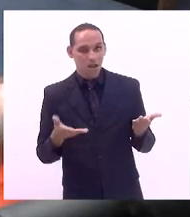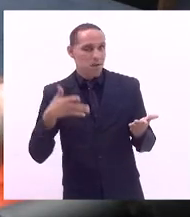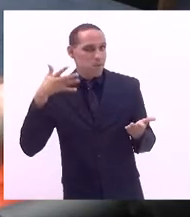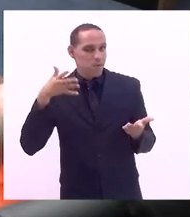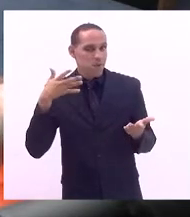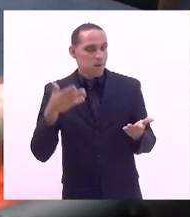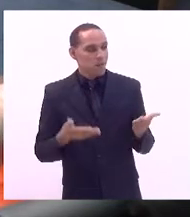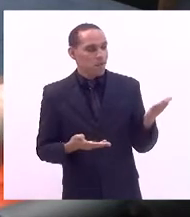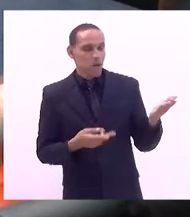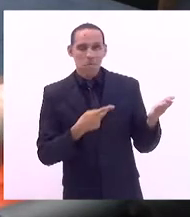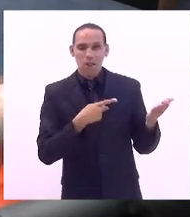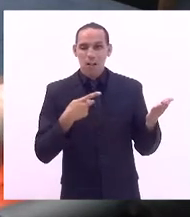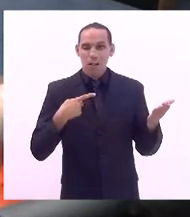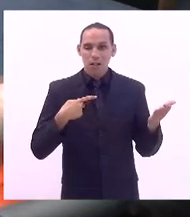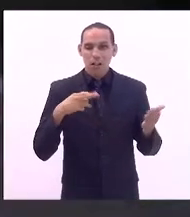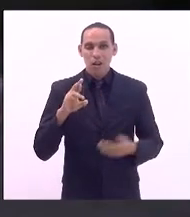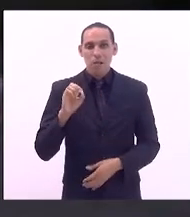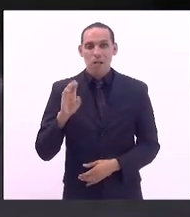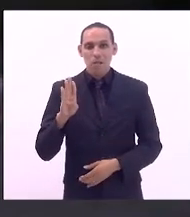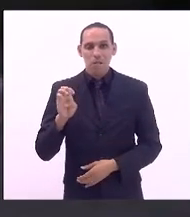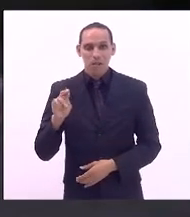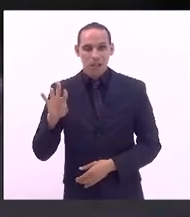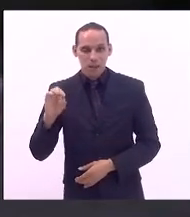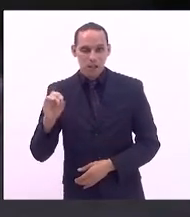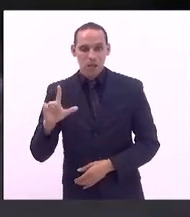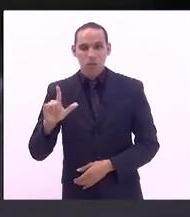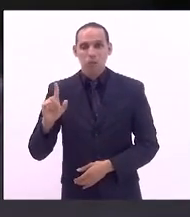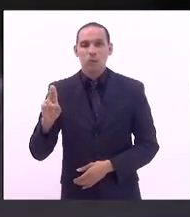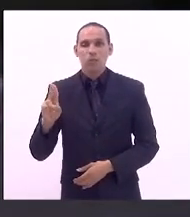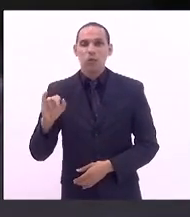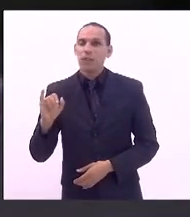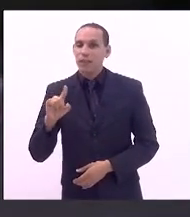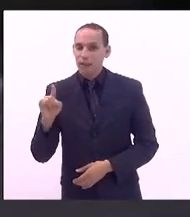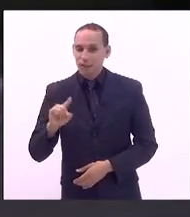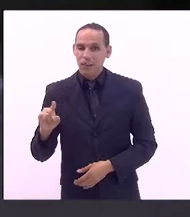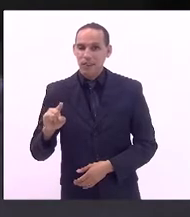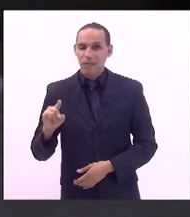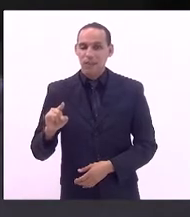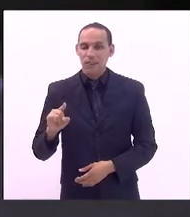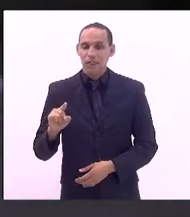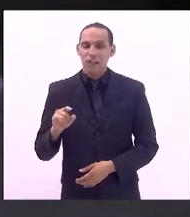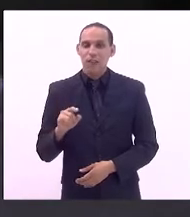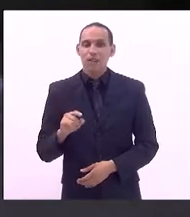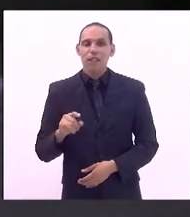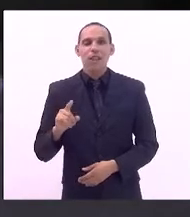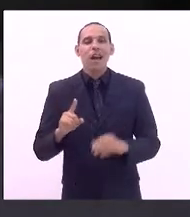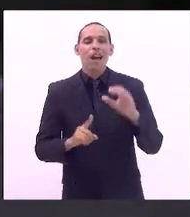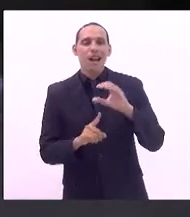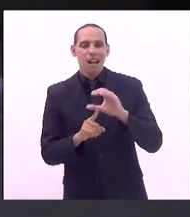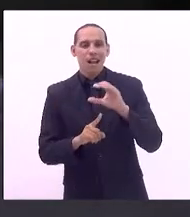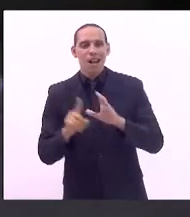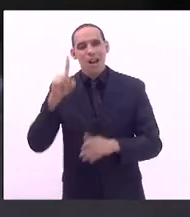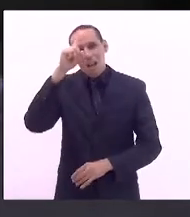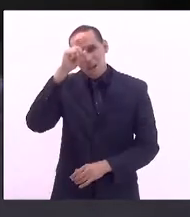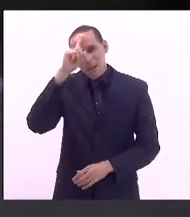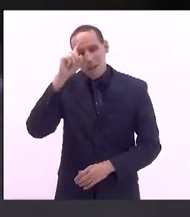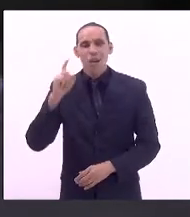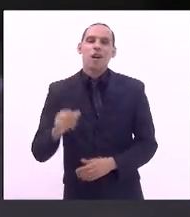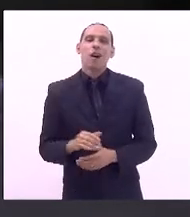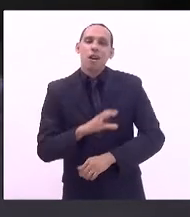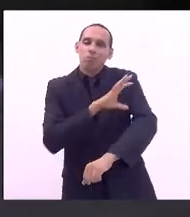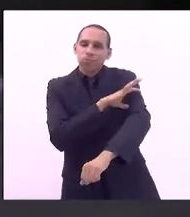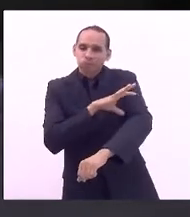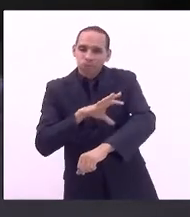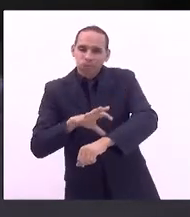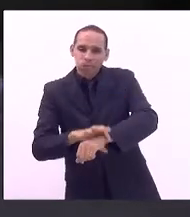ao Pastor Roberto Luiz para tela que é Capitão perdão que é Capelão hospitalar da Assembleia de Deus